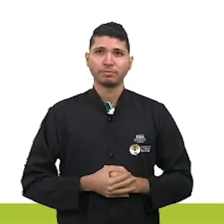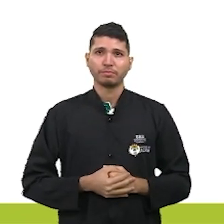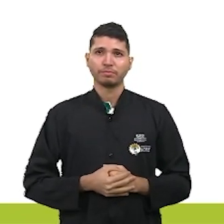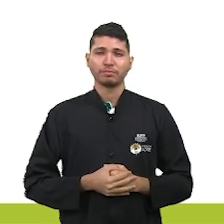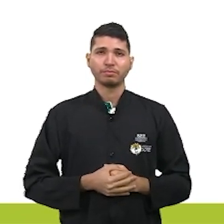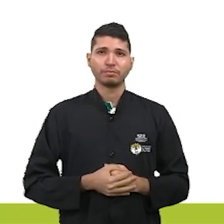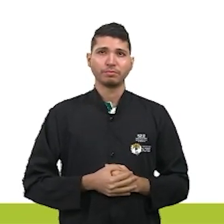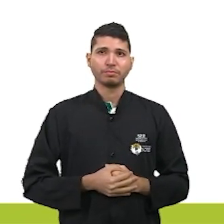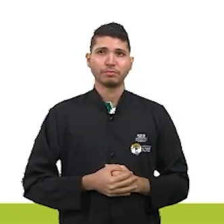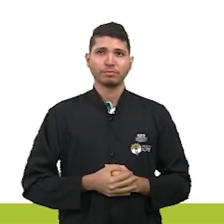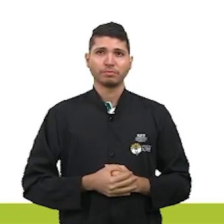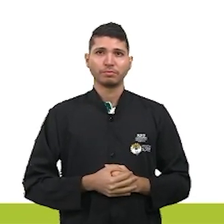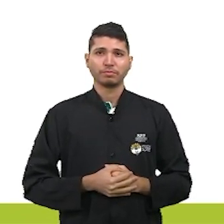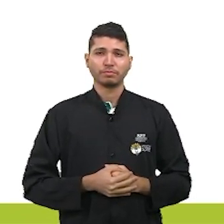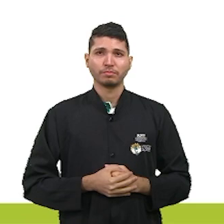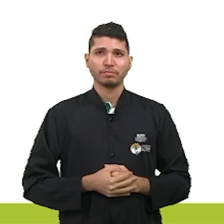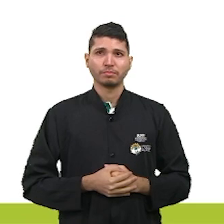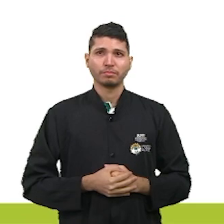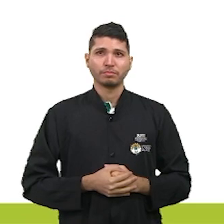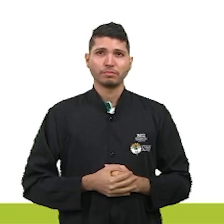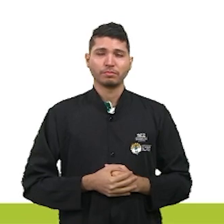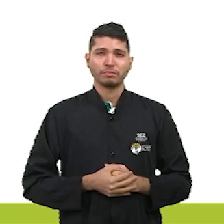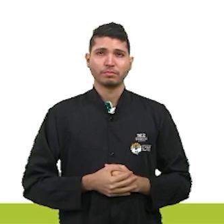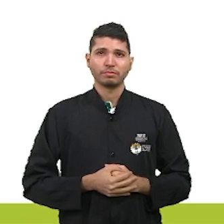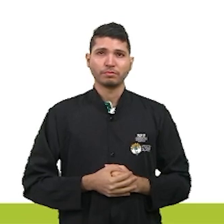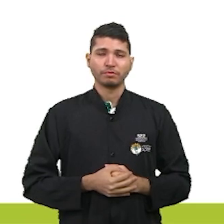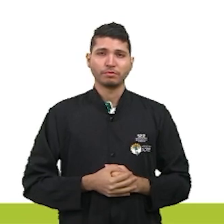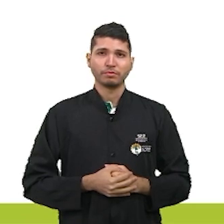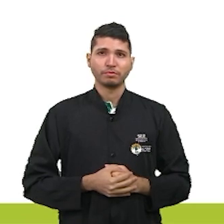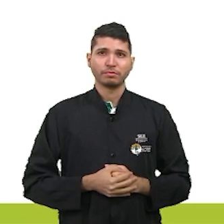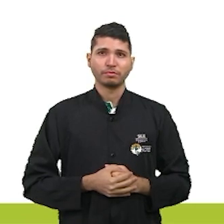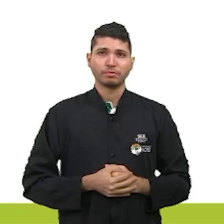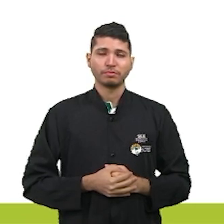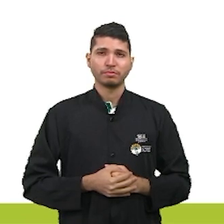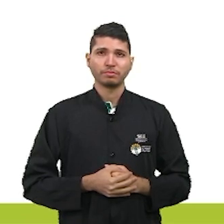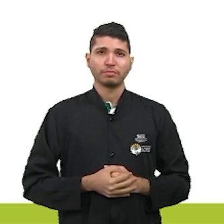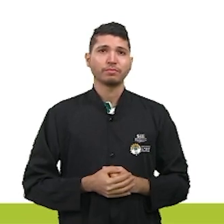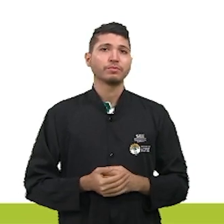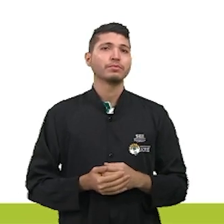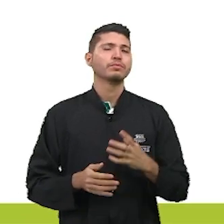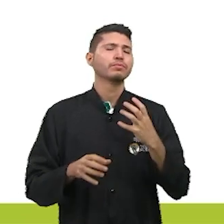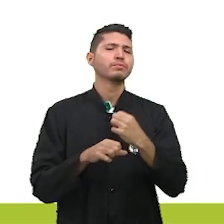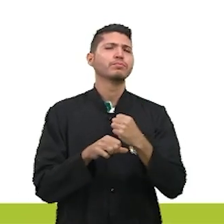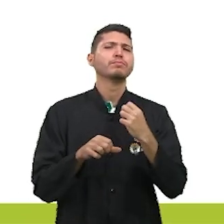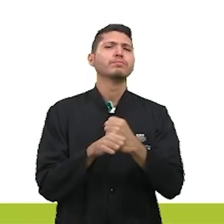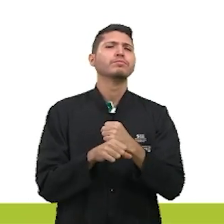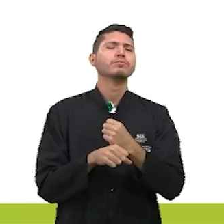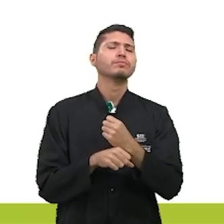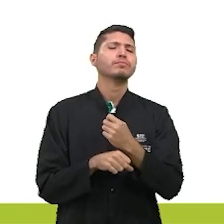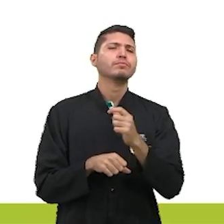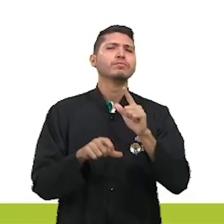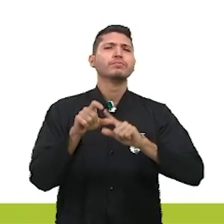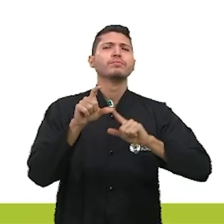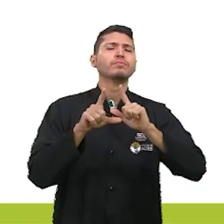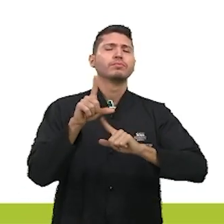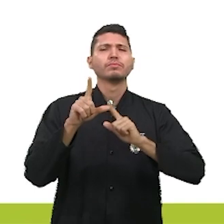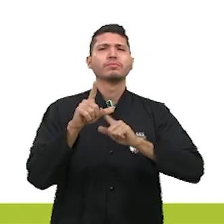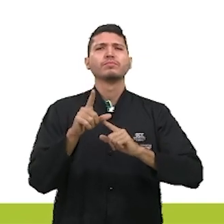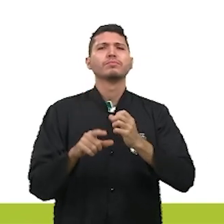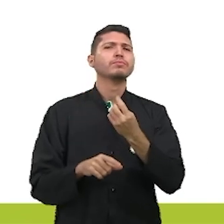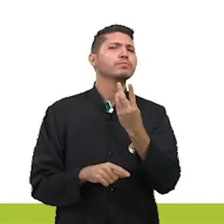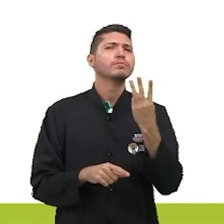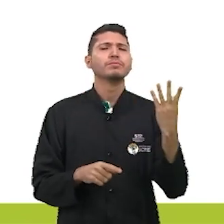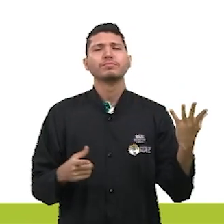para resolver o problema da palavra Copacabana, por exemplo, nós temos um total de quantas letras? 1, 2, 3, 4,